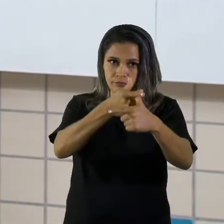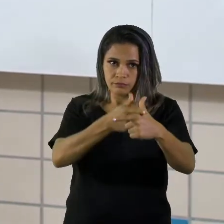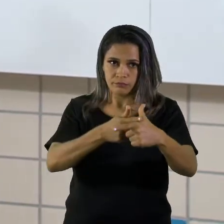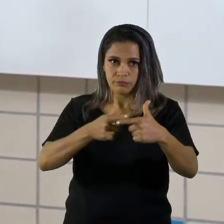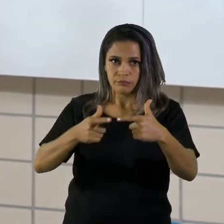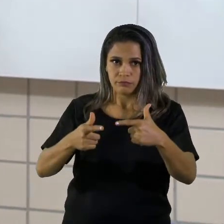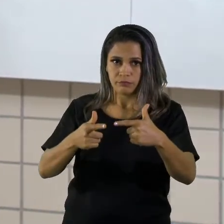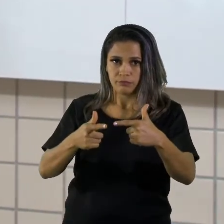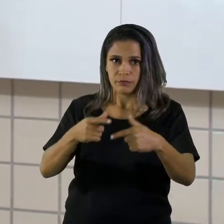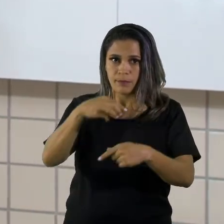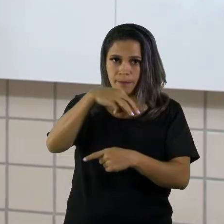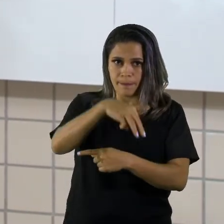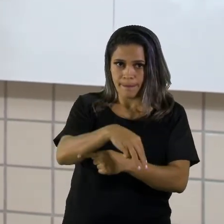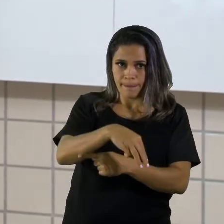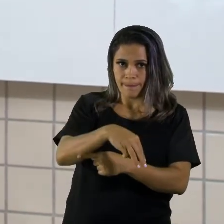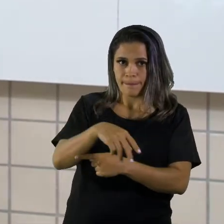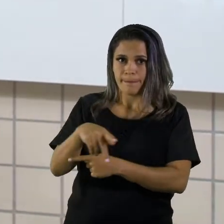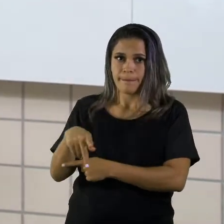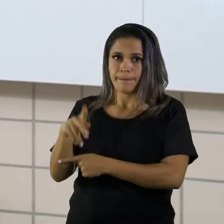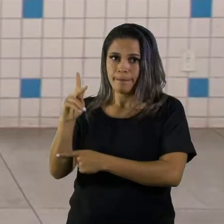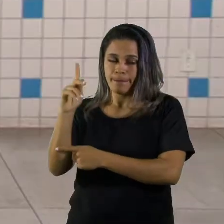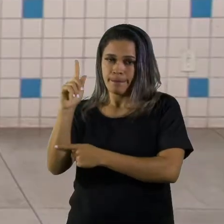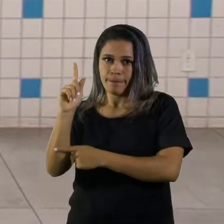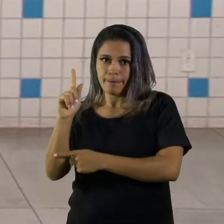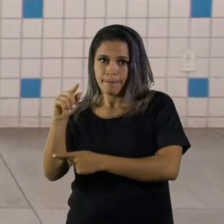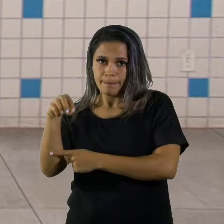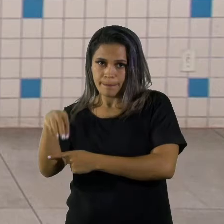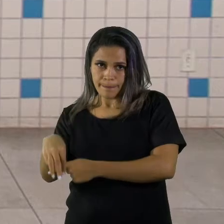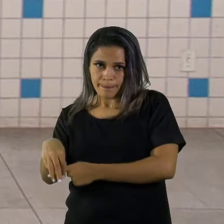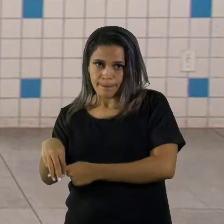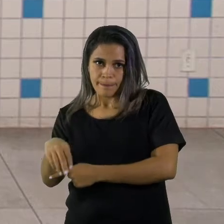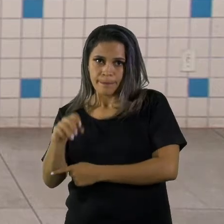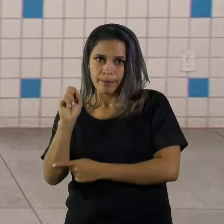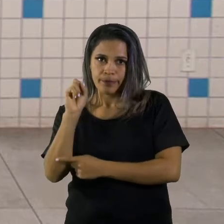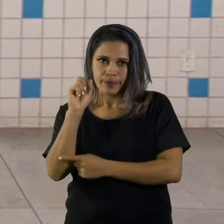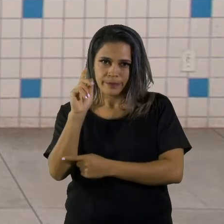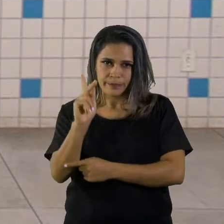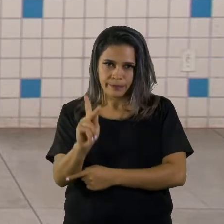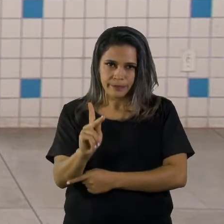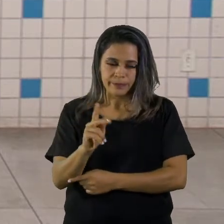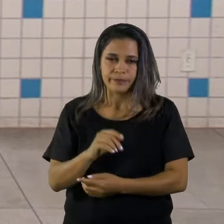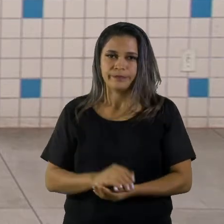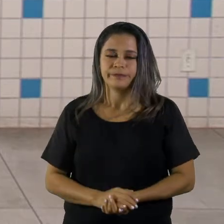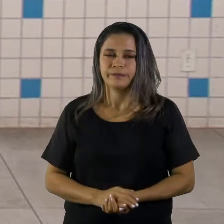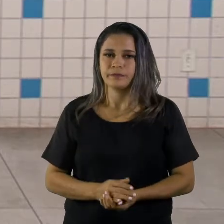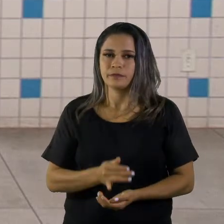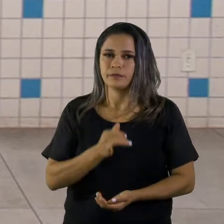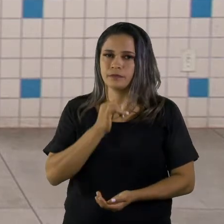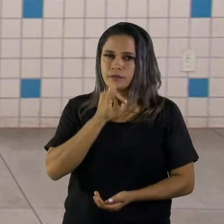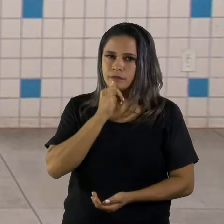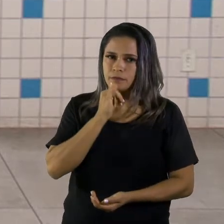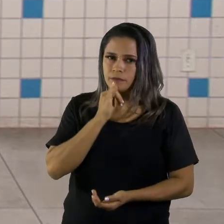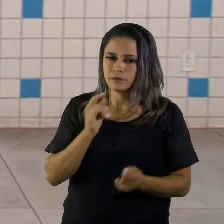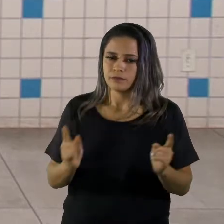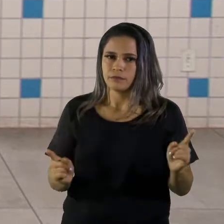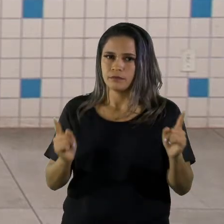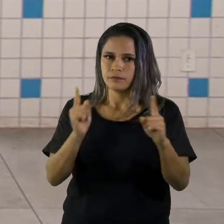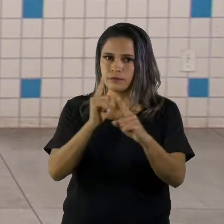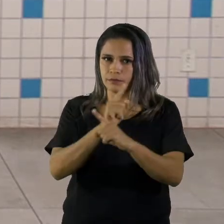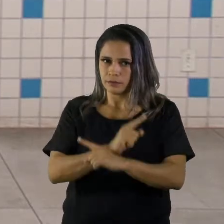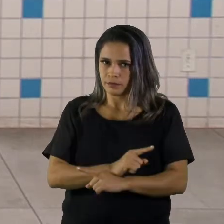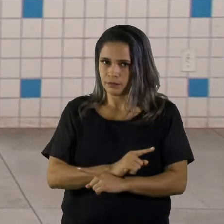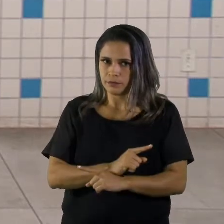metros em quilômetros, ok, pessoal? Então, pessoal, vamos fazer agora o exemplo, o inverso,